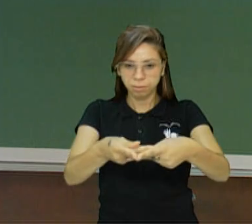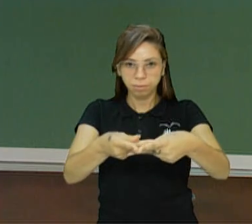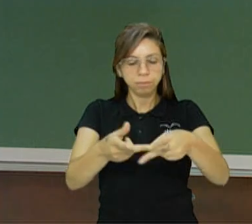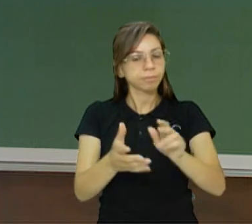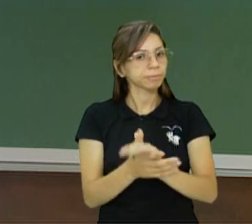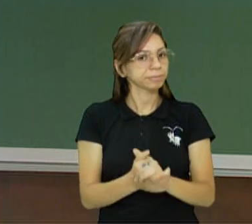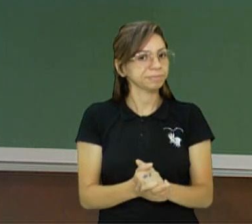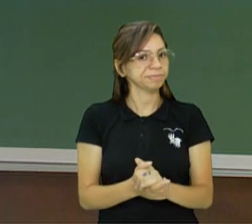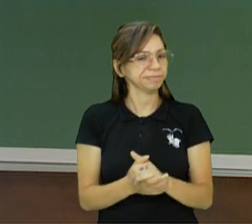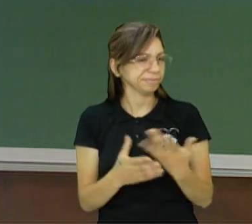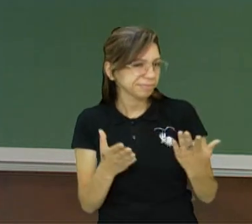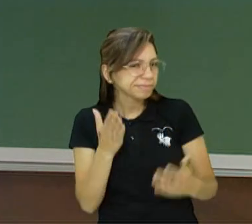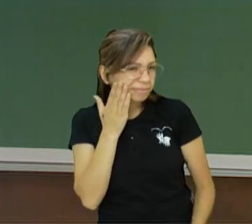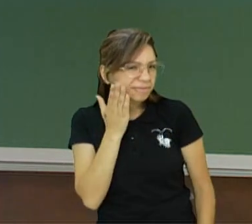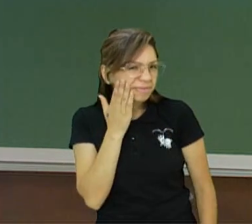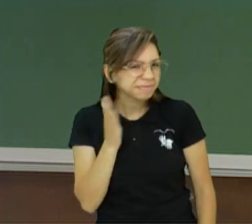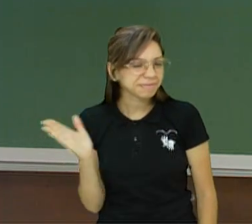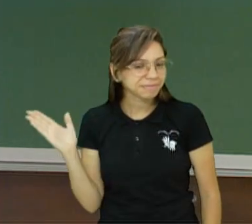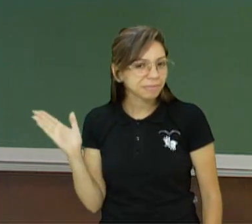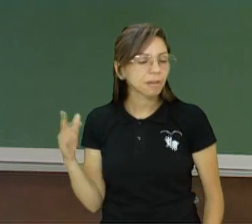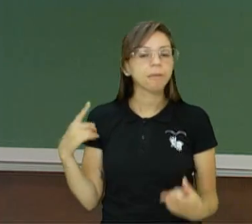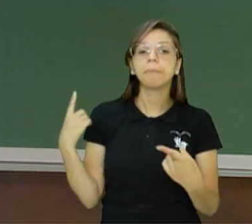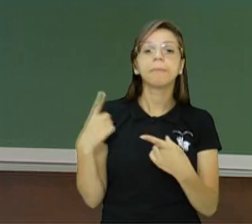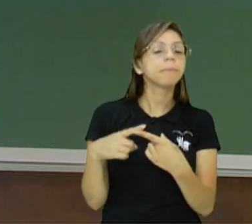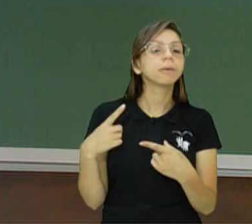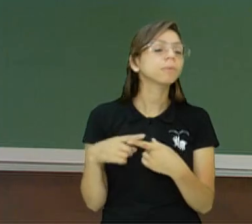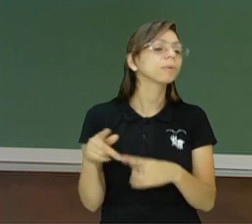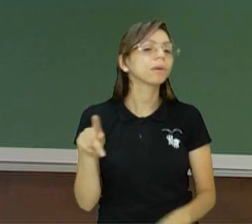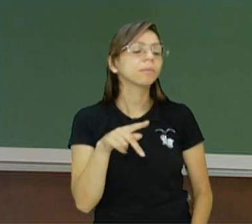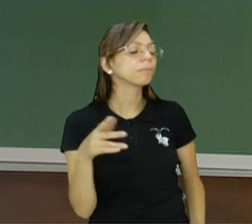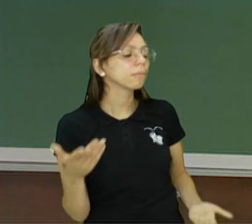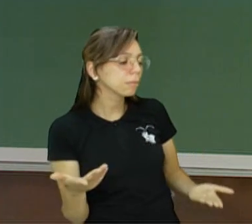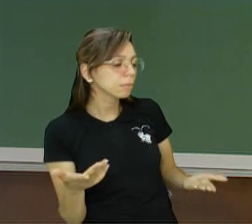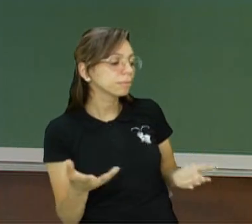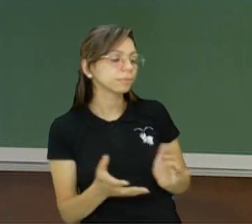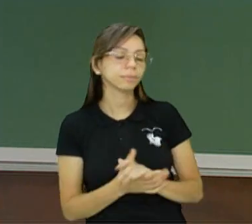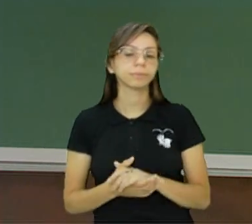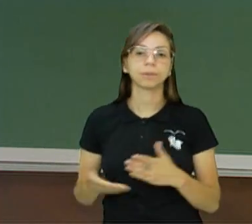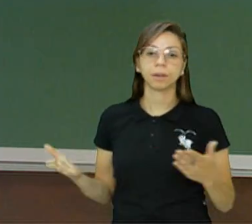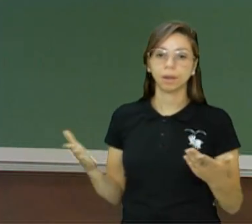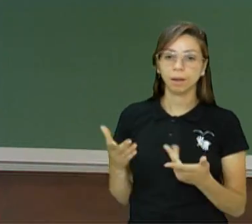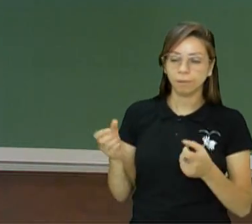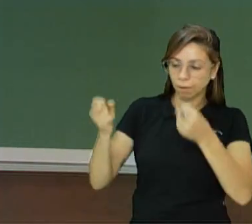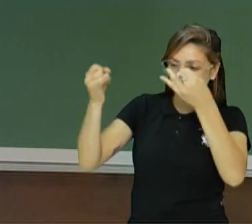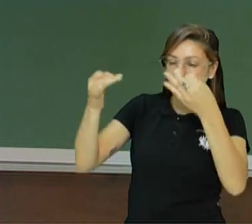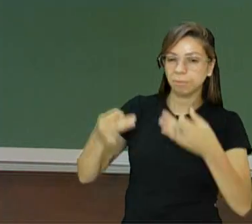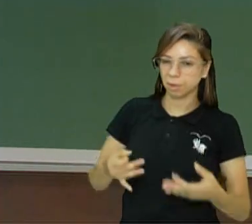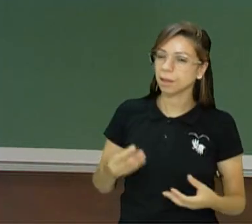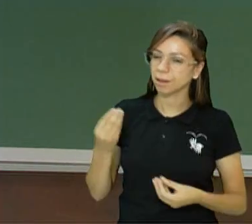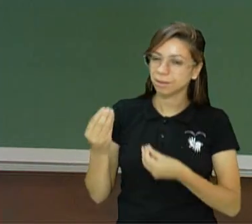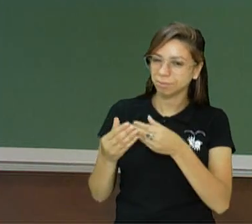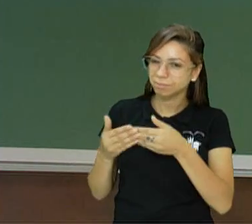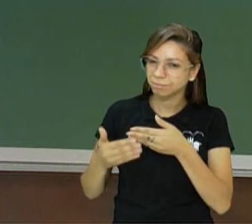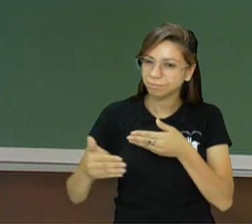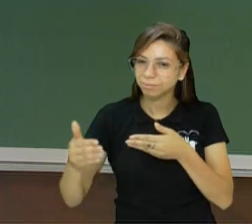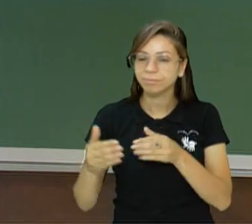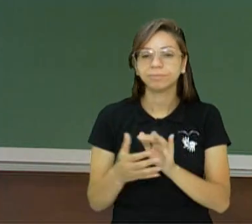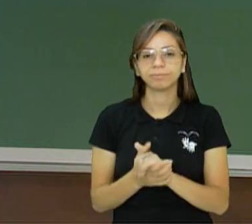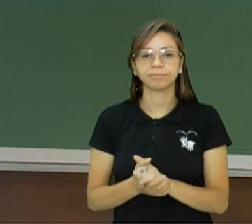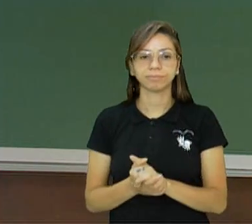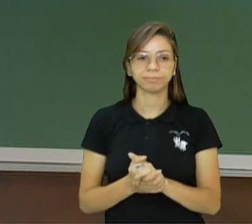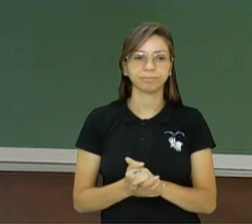Duvido que você sabia, hein? Mas por que, prof? Nós vamos construir ela e a prof explica para vocês depois.